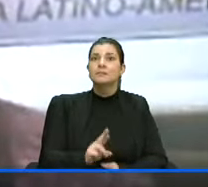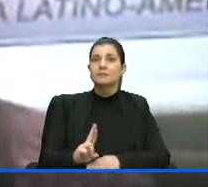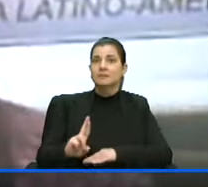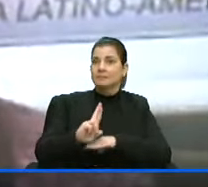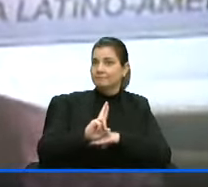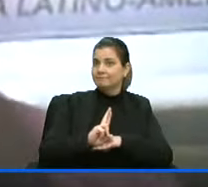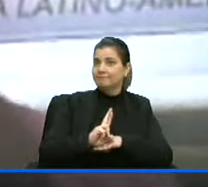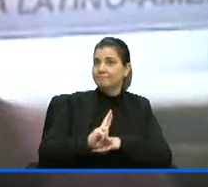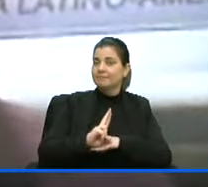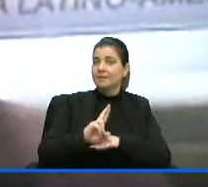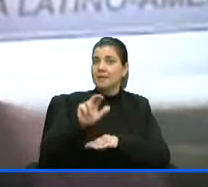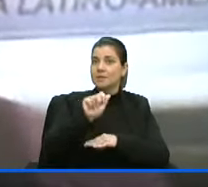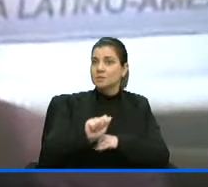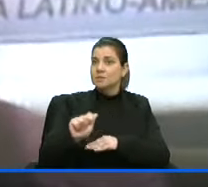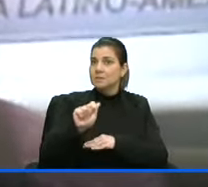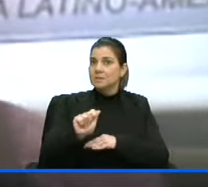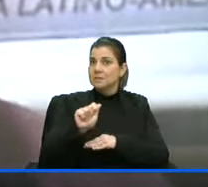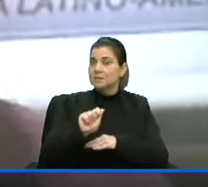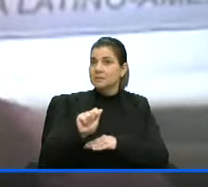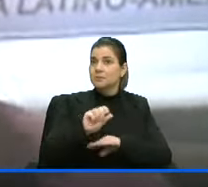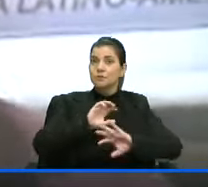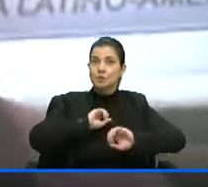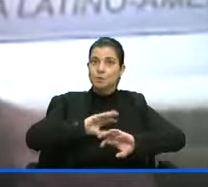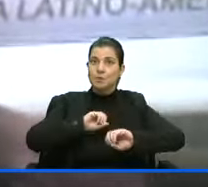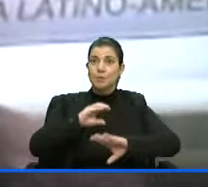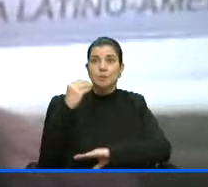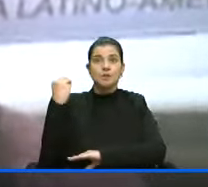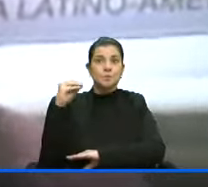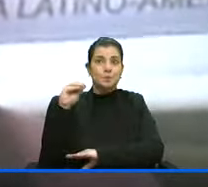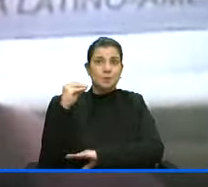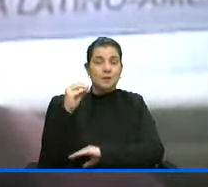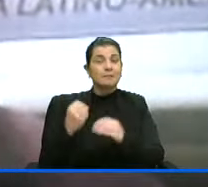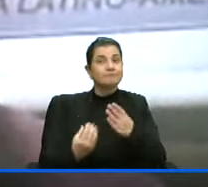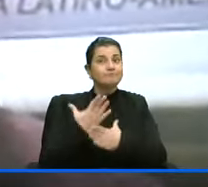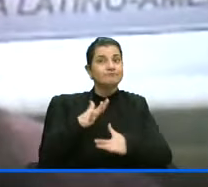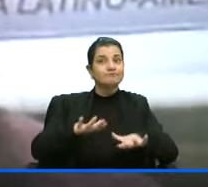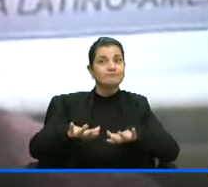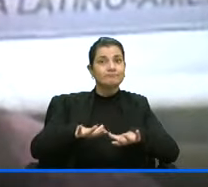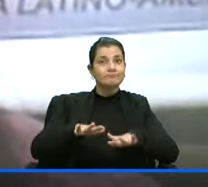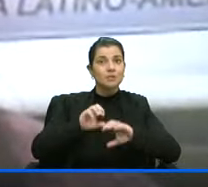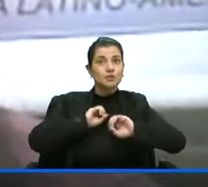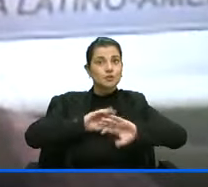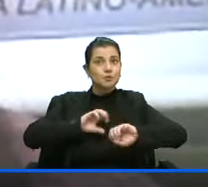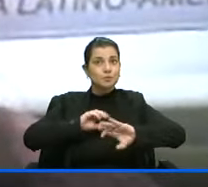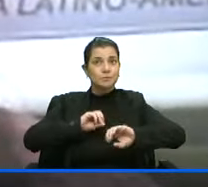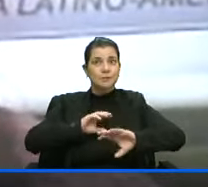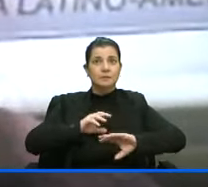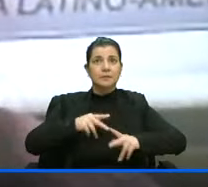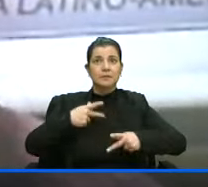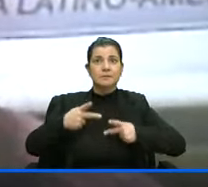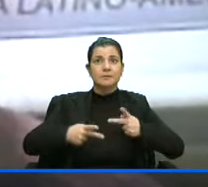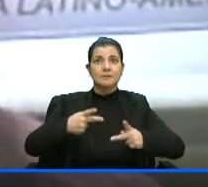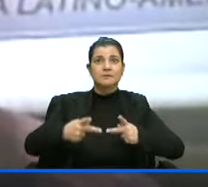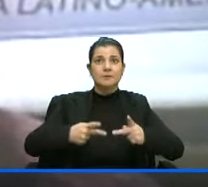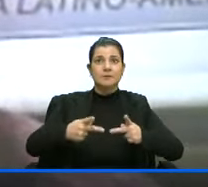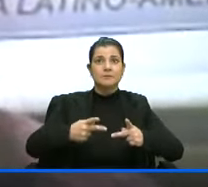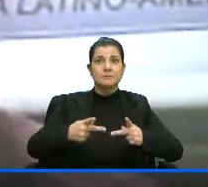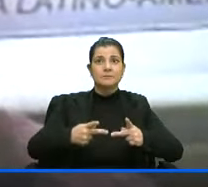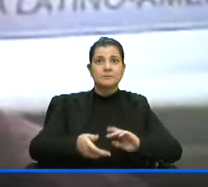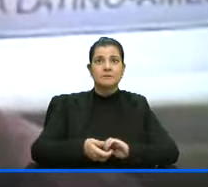a Associação de Educadores Populares de Porto Alegre, que nasceu como movimento de educação popular lá na década de 90, né, vindo